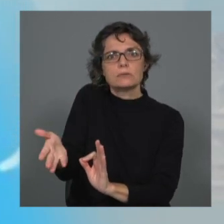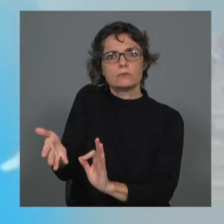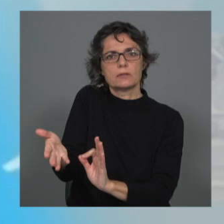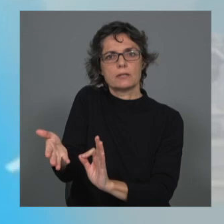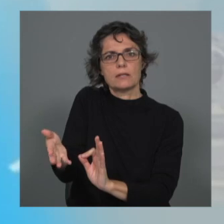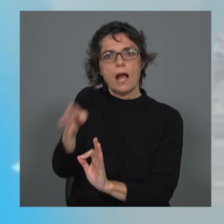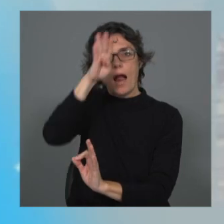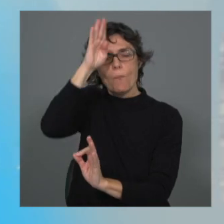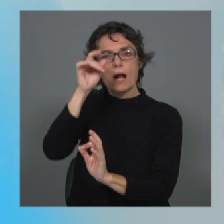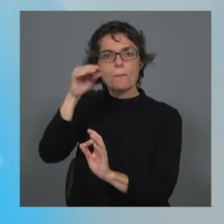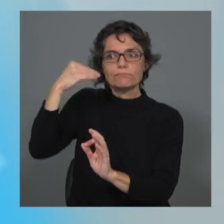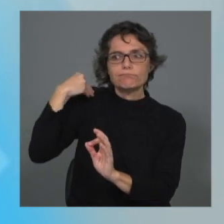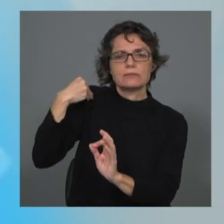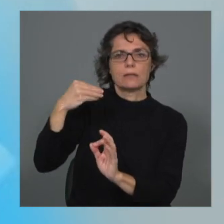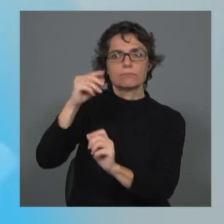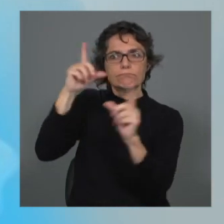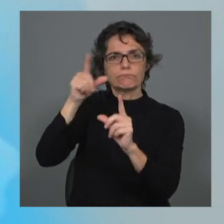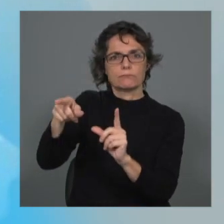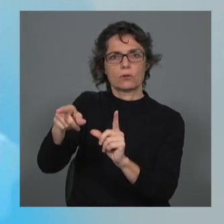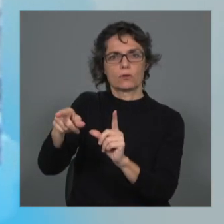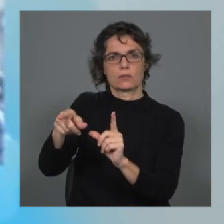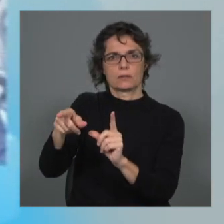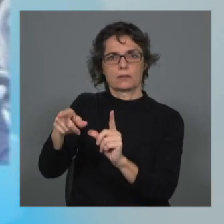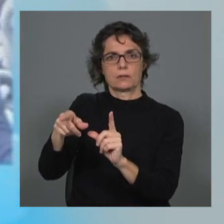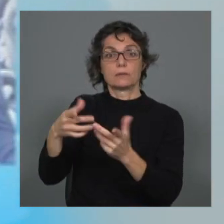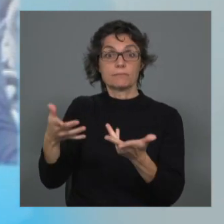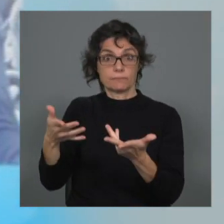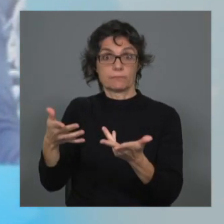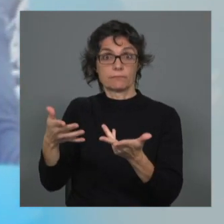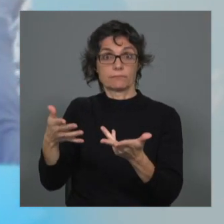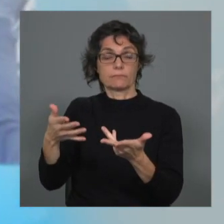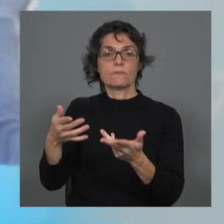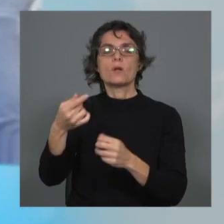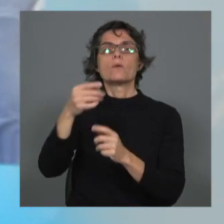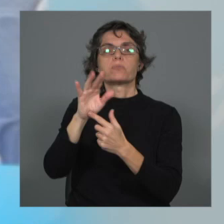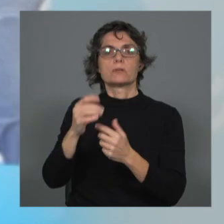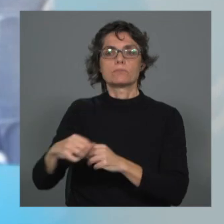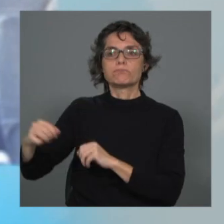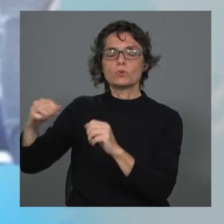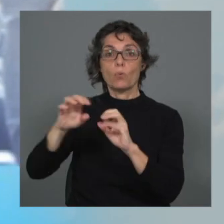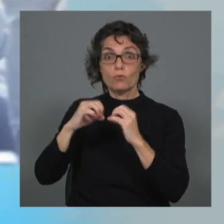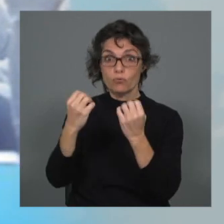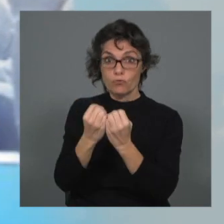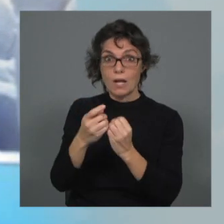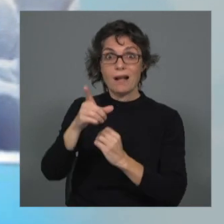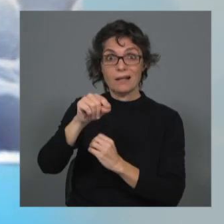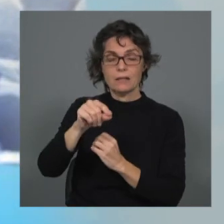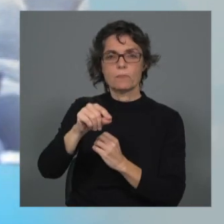isso. Eis por que razão a questão do pacto social e da